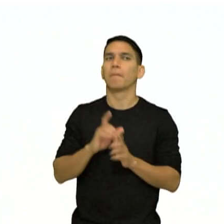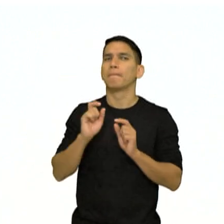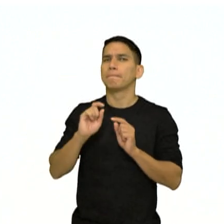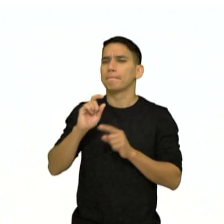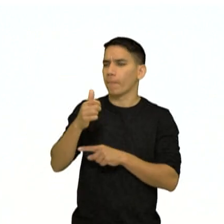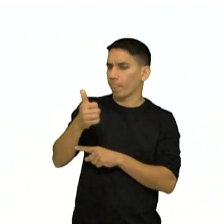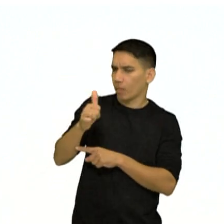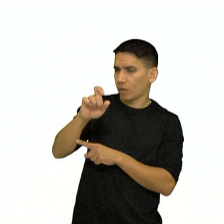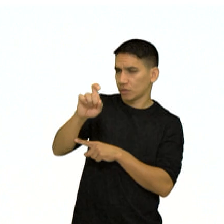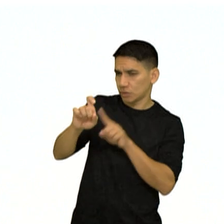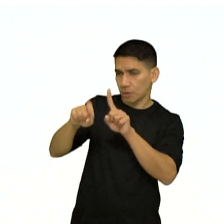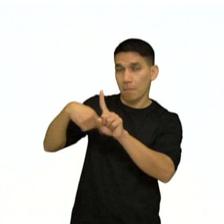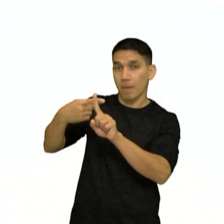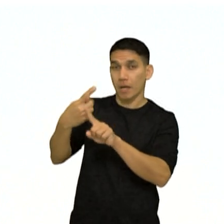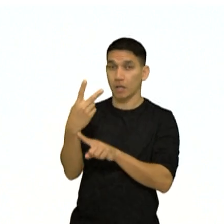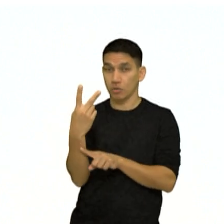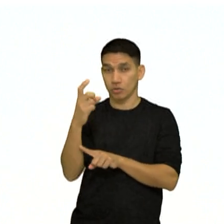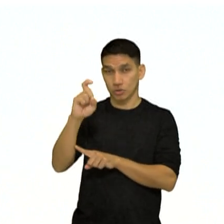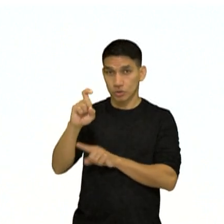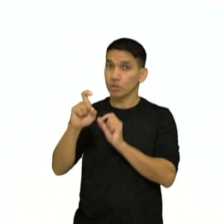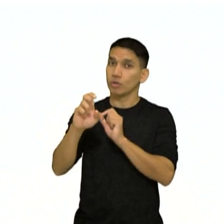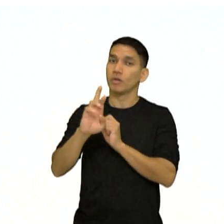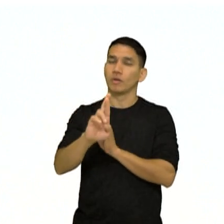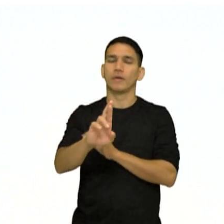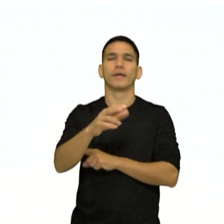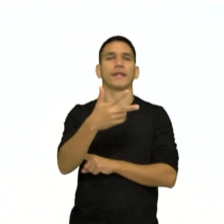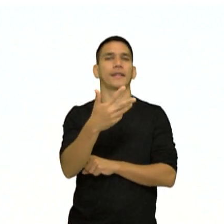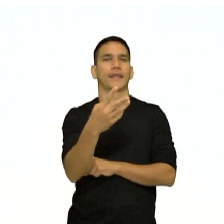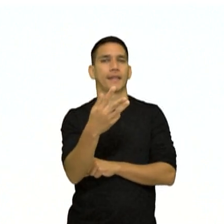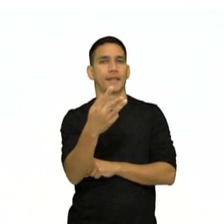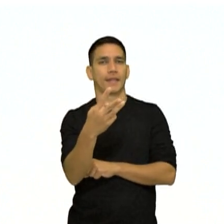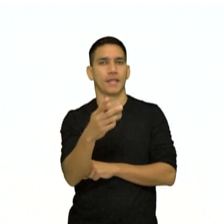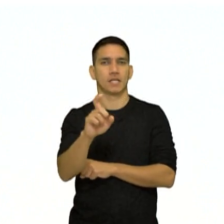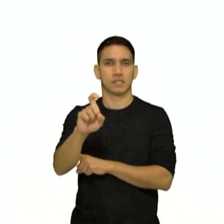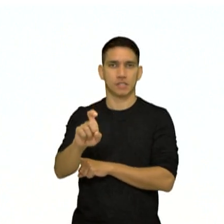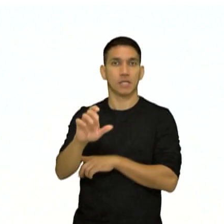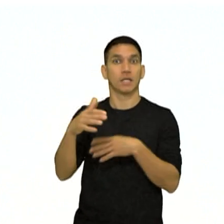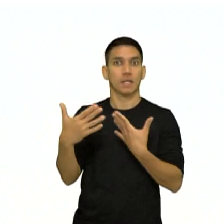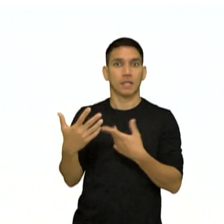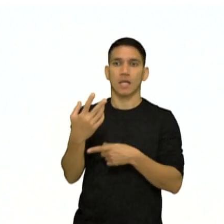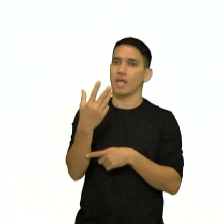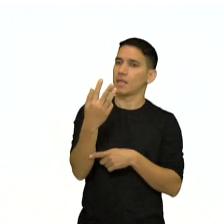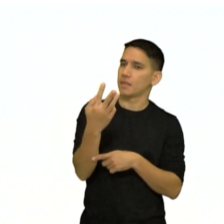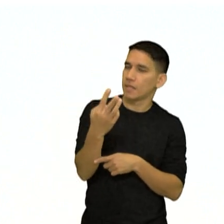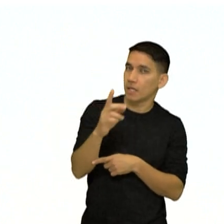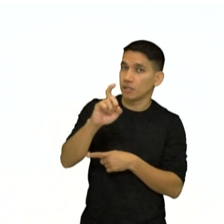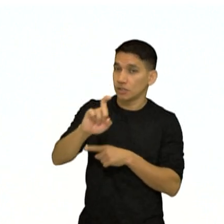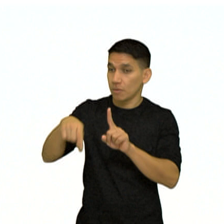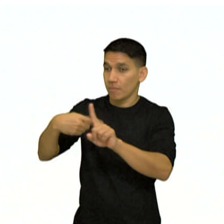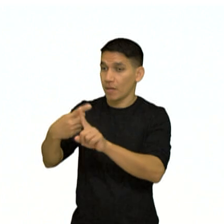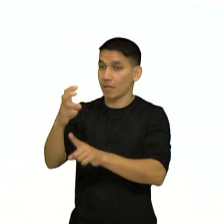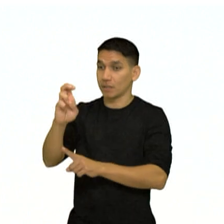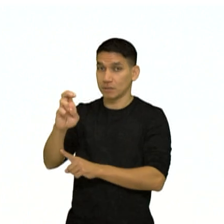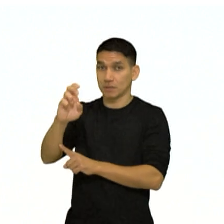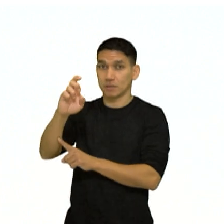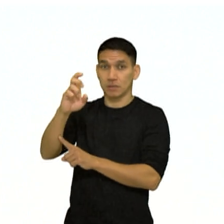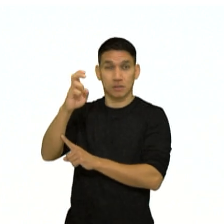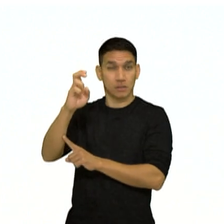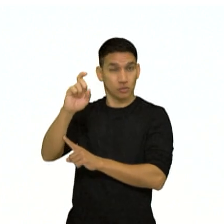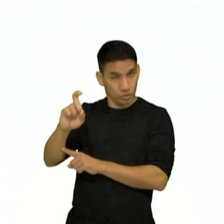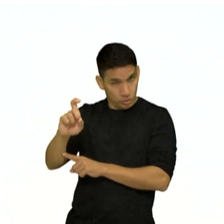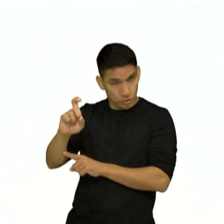há 11 x + 2x 13 x e treze x + 5x